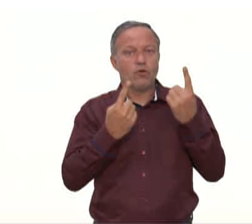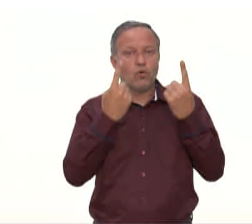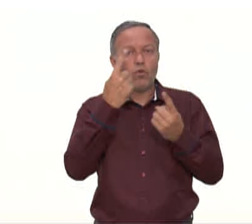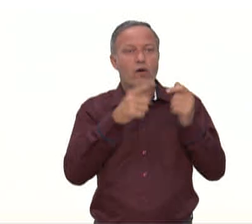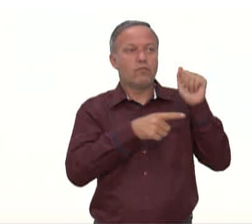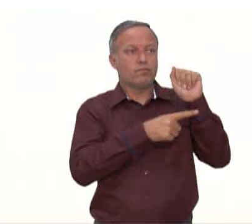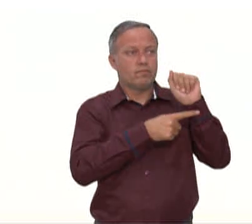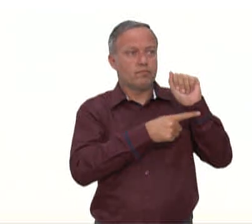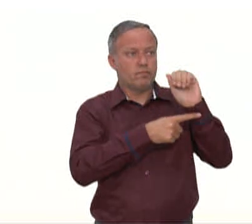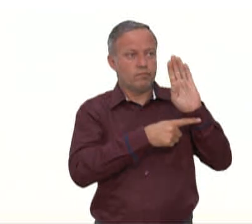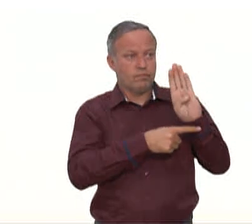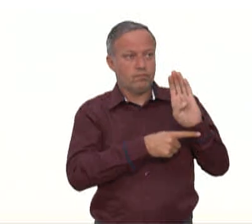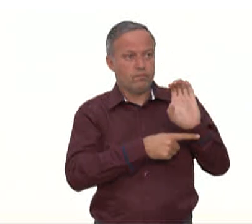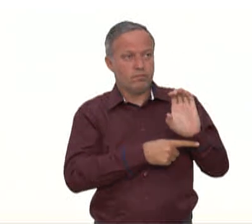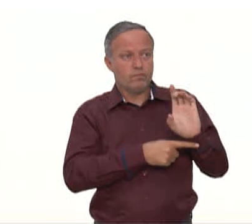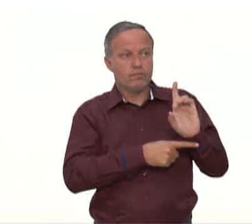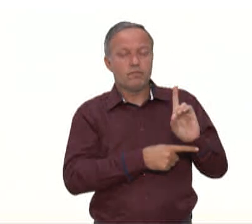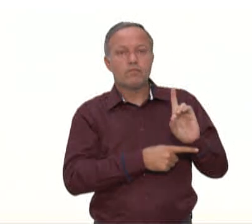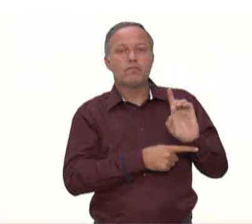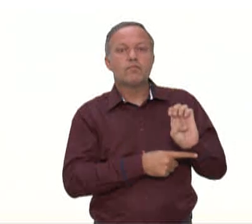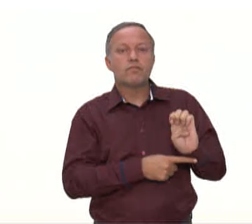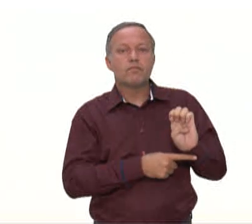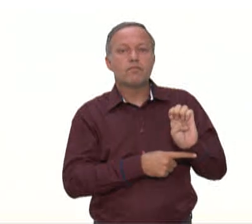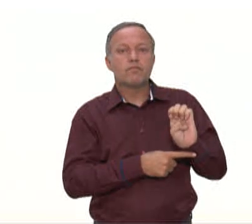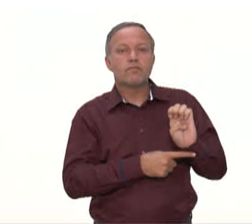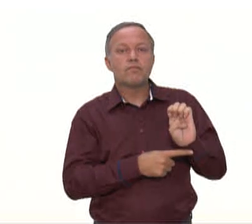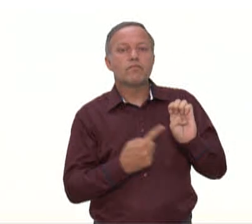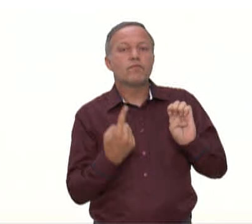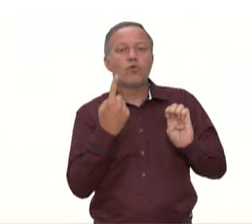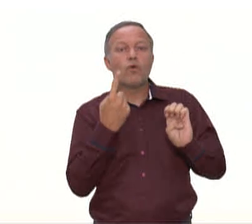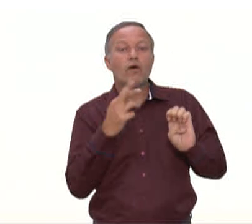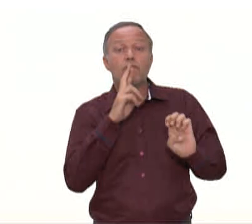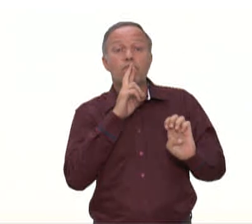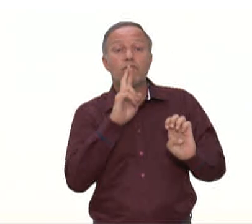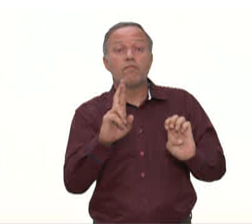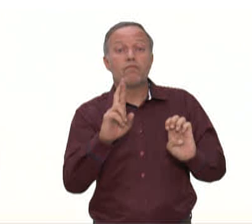vocês copiarem essa questão aí.